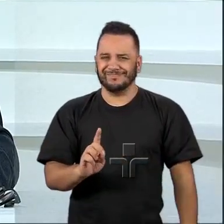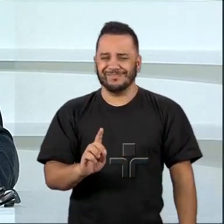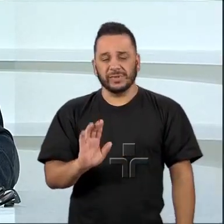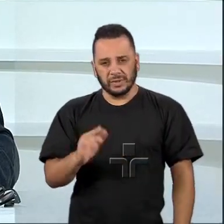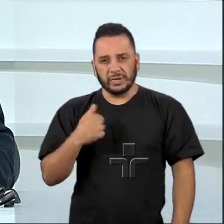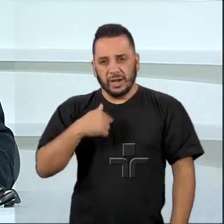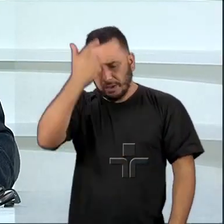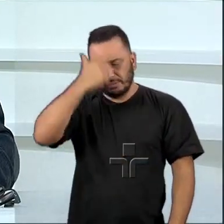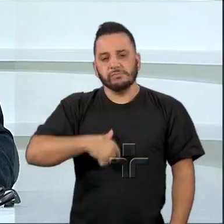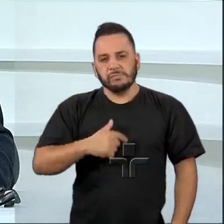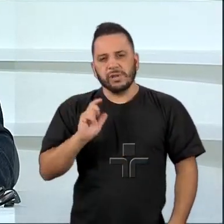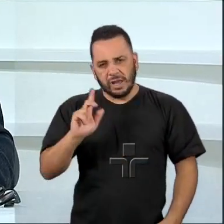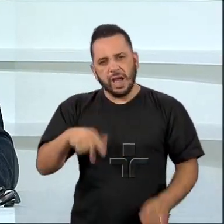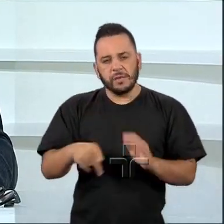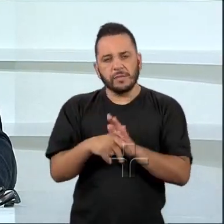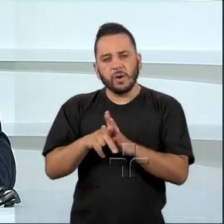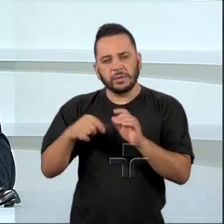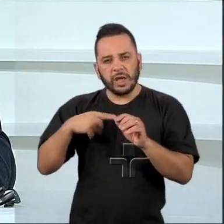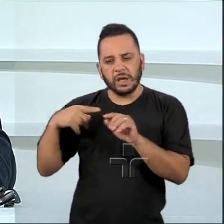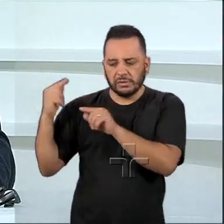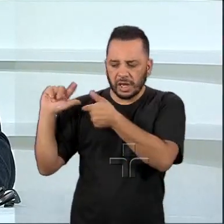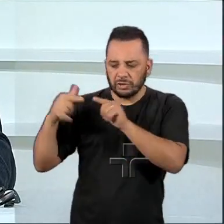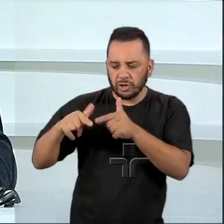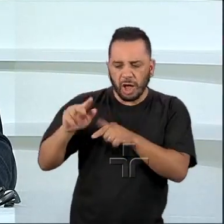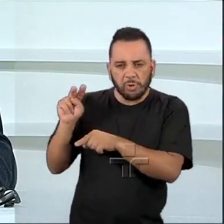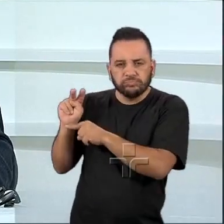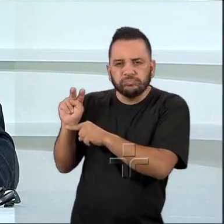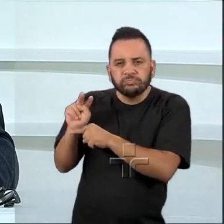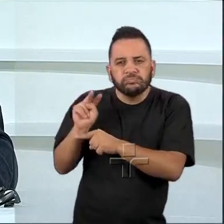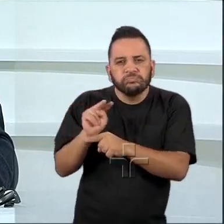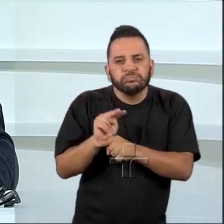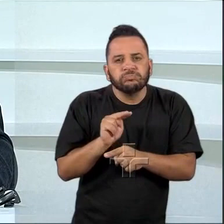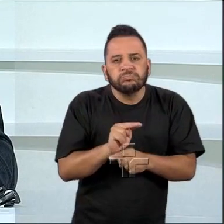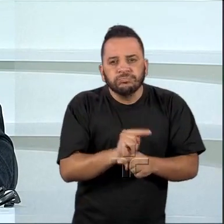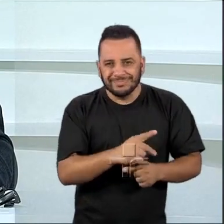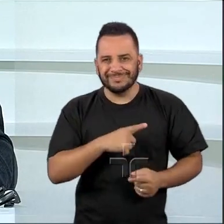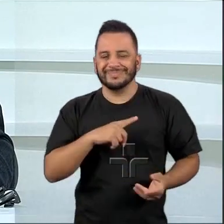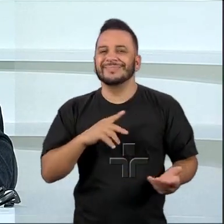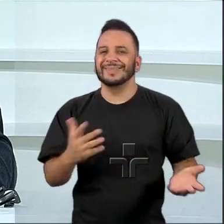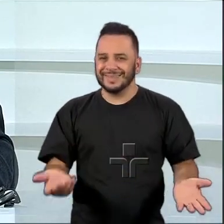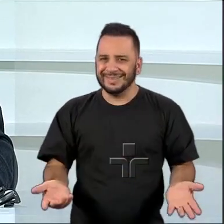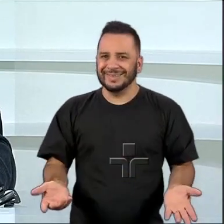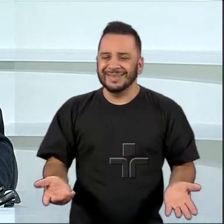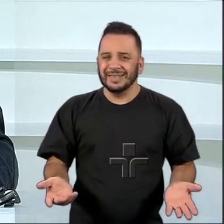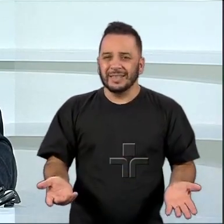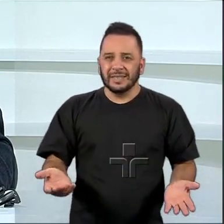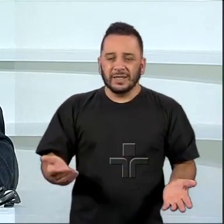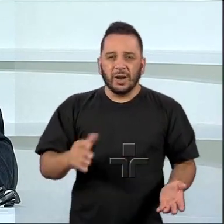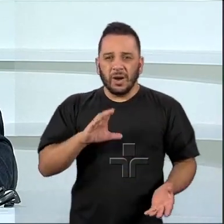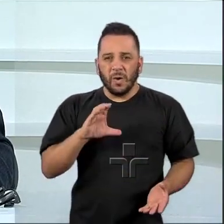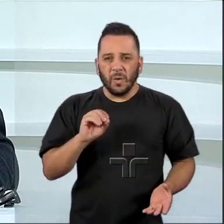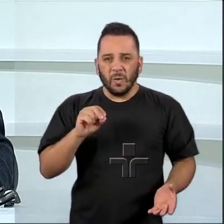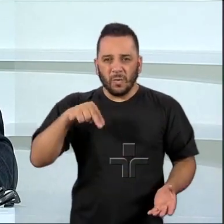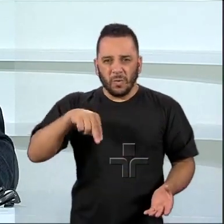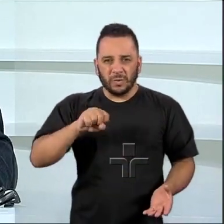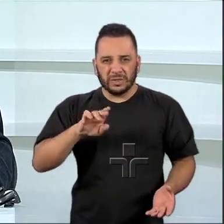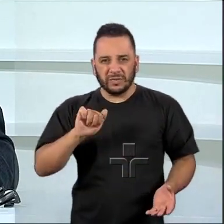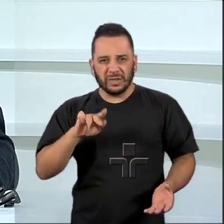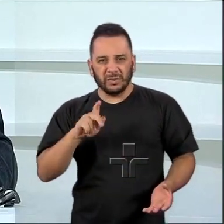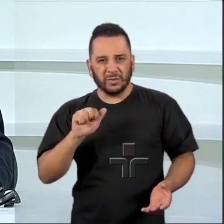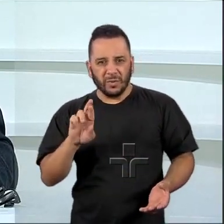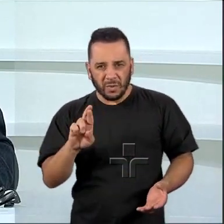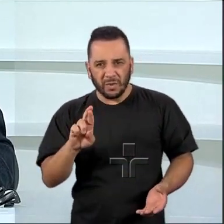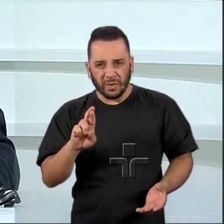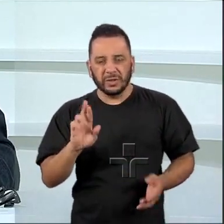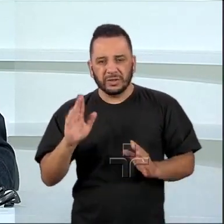provou-se conservador. Ele acha pelo menos até que é está possível... conservador, né, Ascânio? Pelo menos está. O eleitor ele é mostrou que acha, reativo, acha